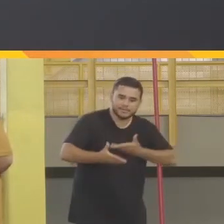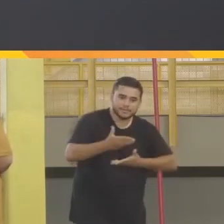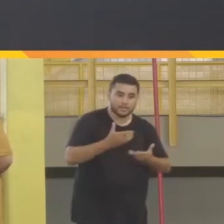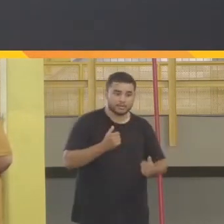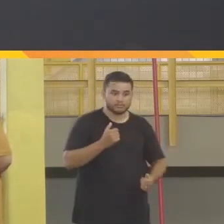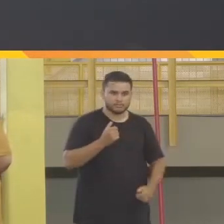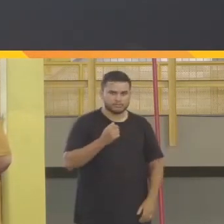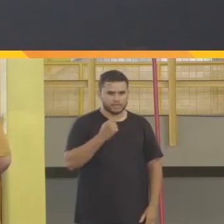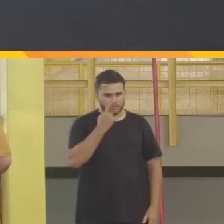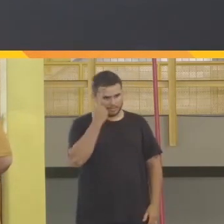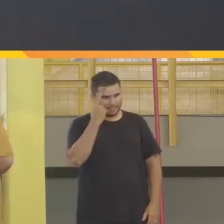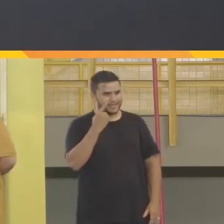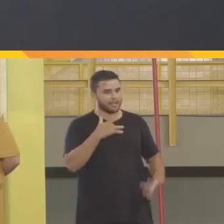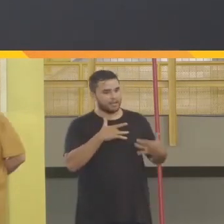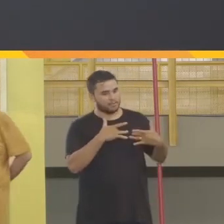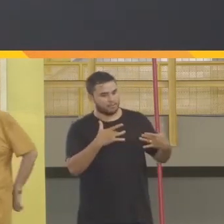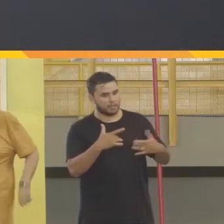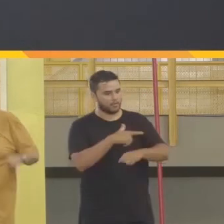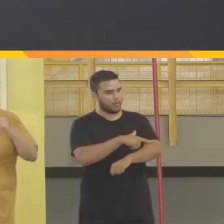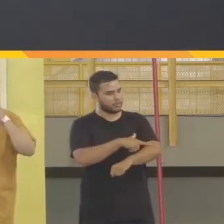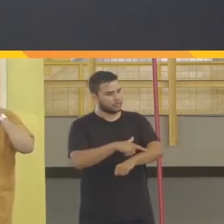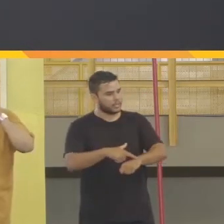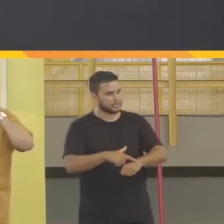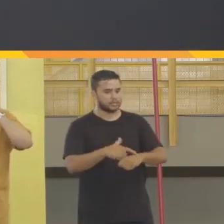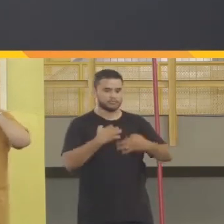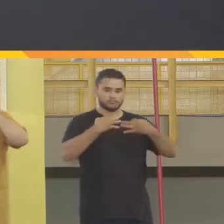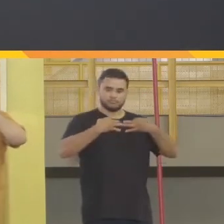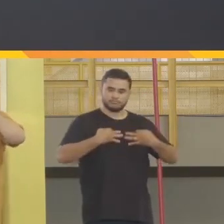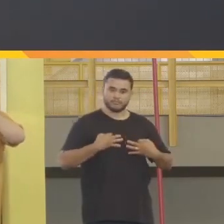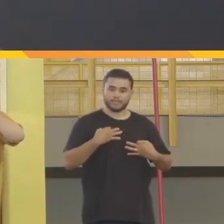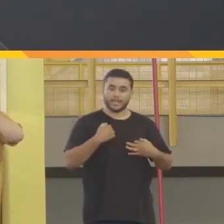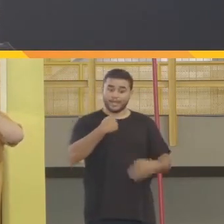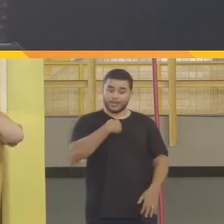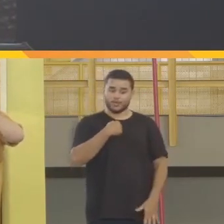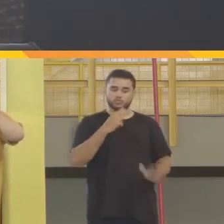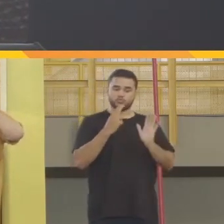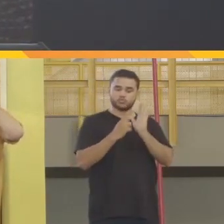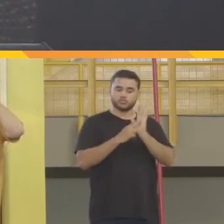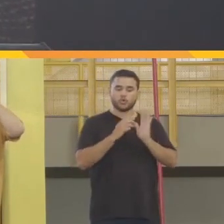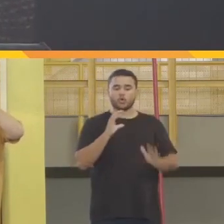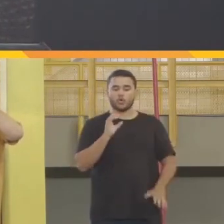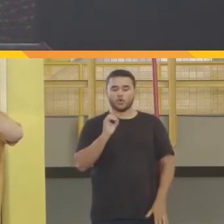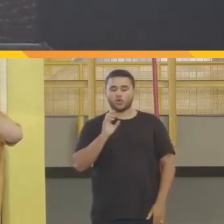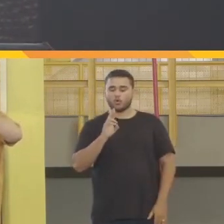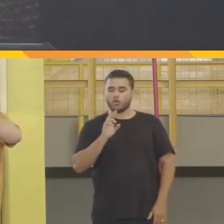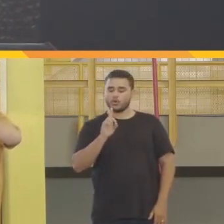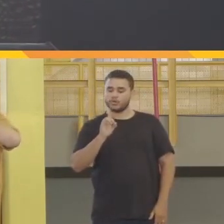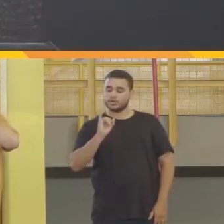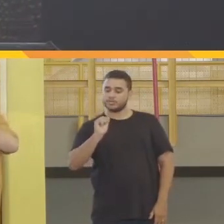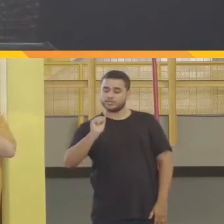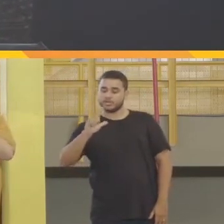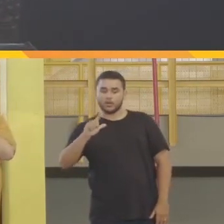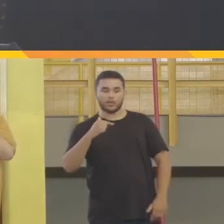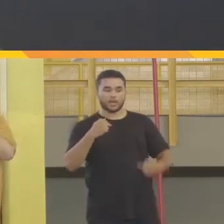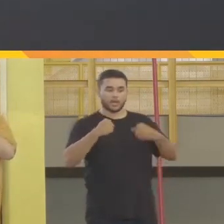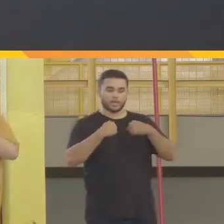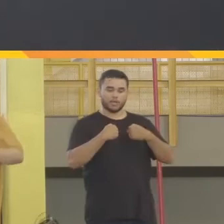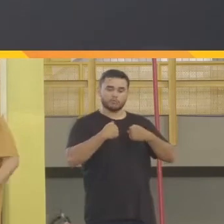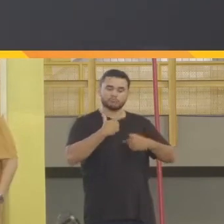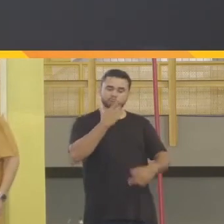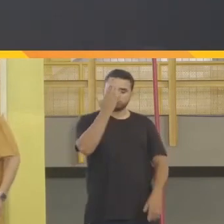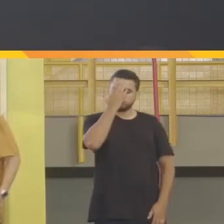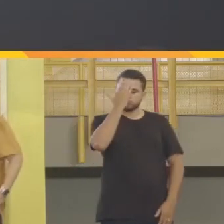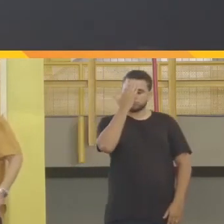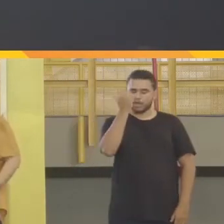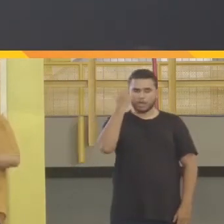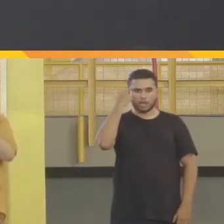se referir a bons modos. Elas utilizam essa palavra para se referir a uma boa educação. Elas